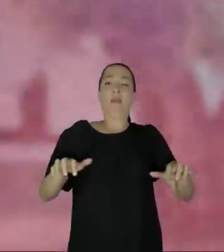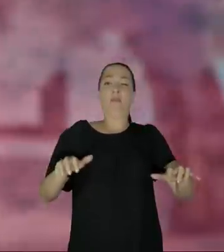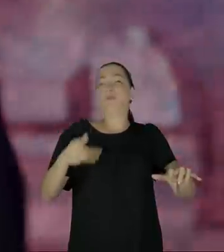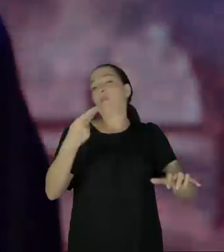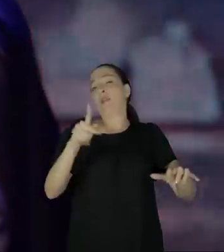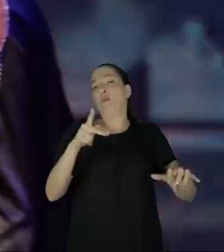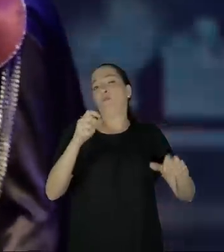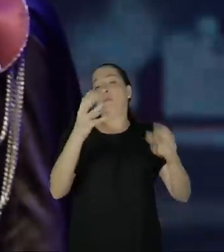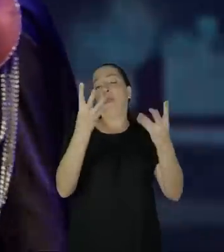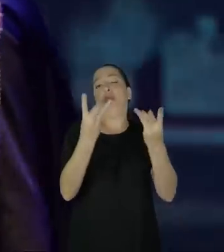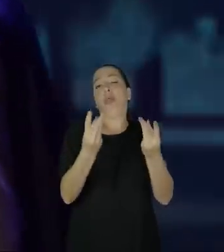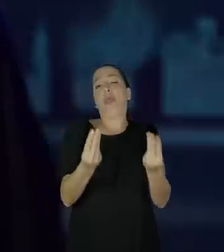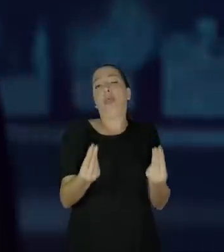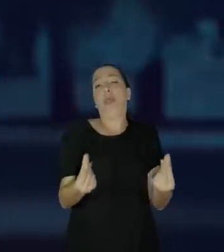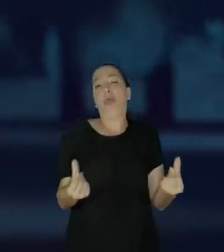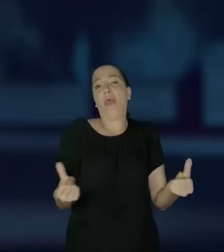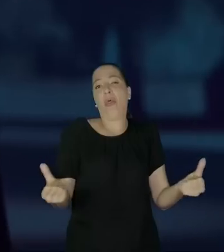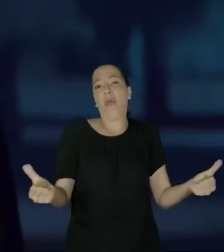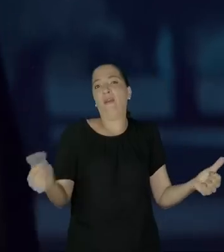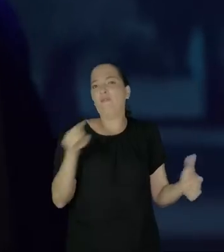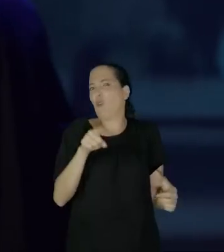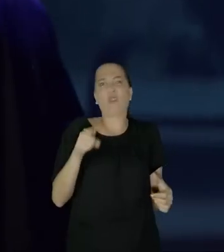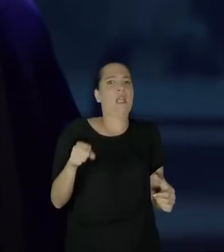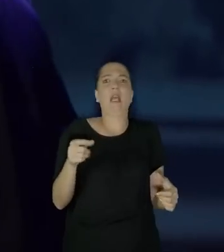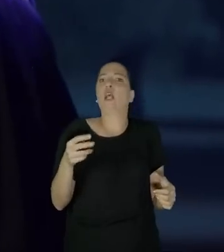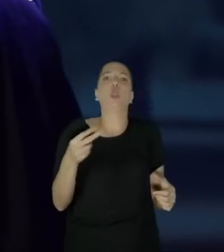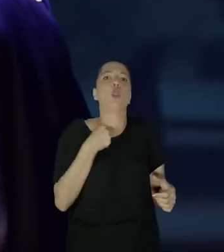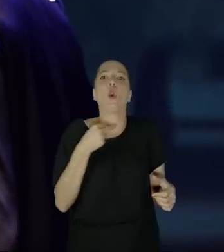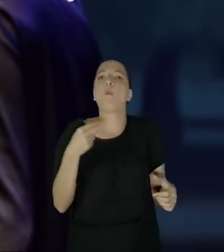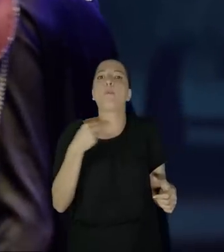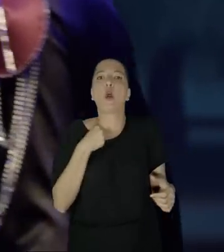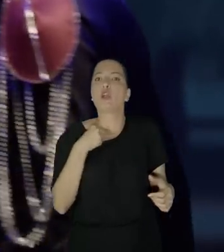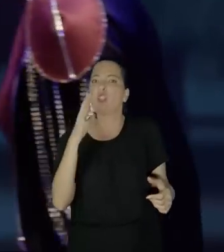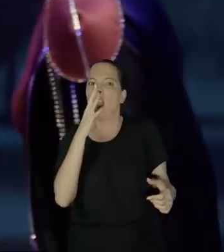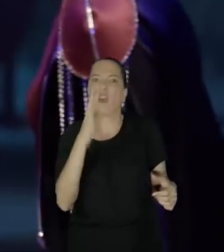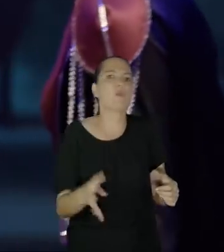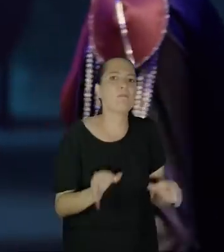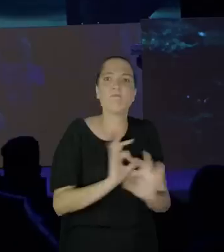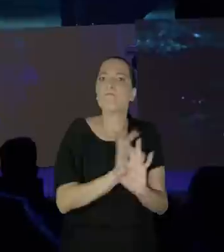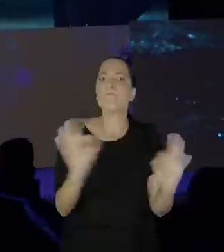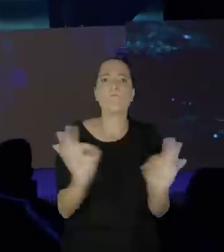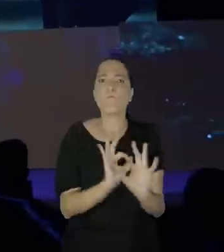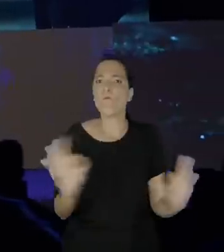deveis, portanto, acusar ninguém dessa ruína.